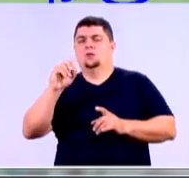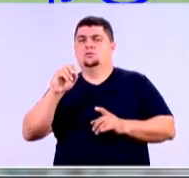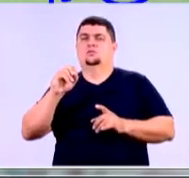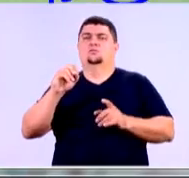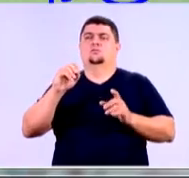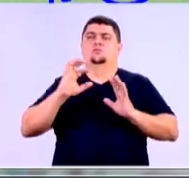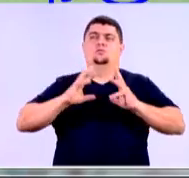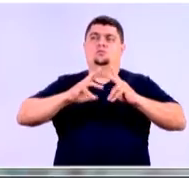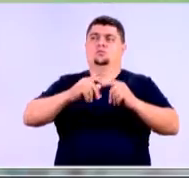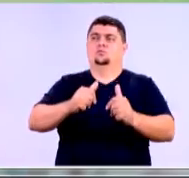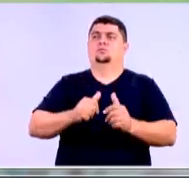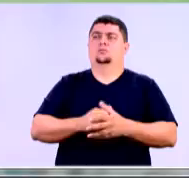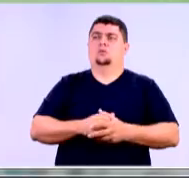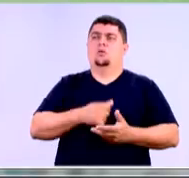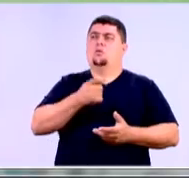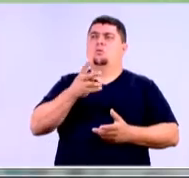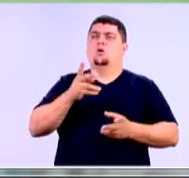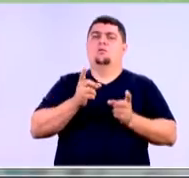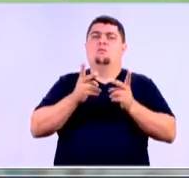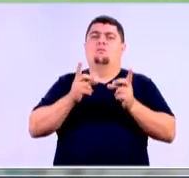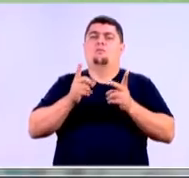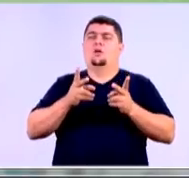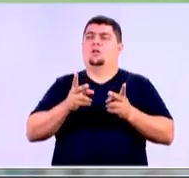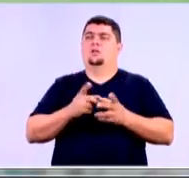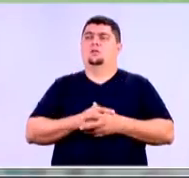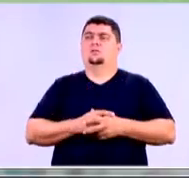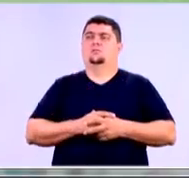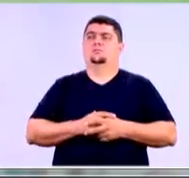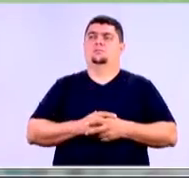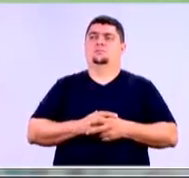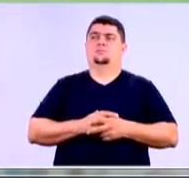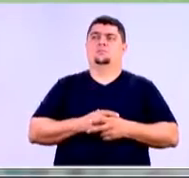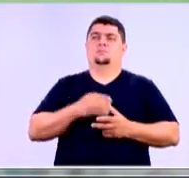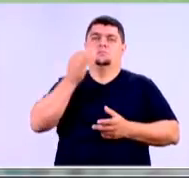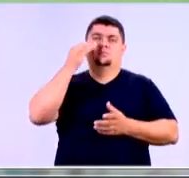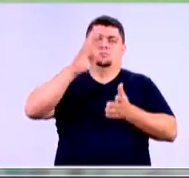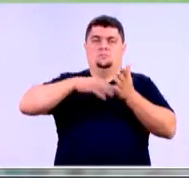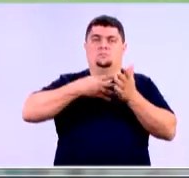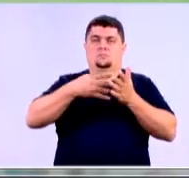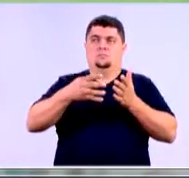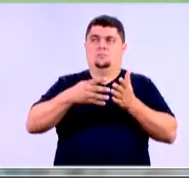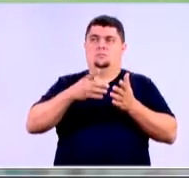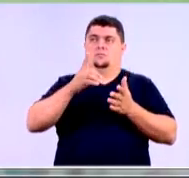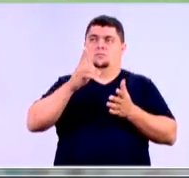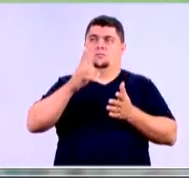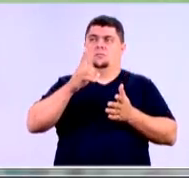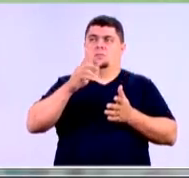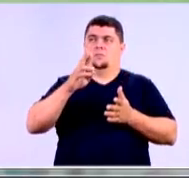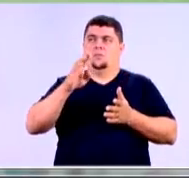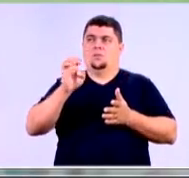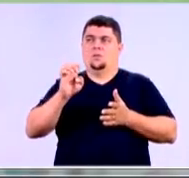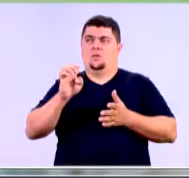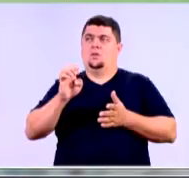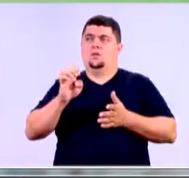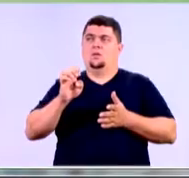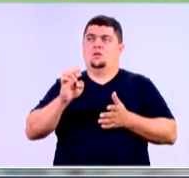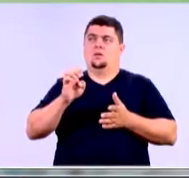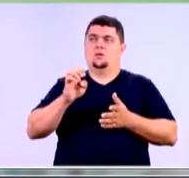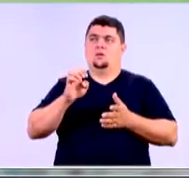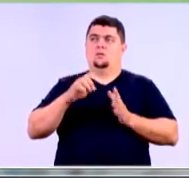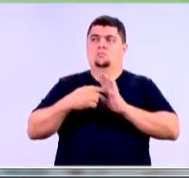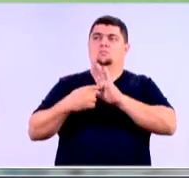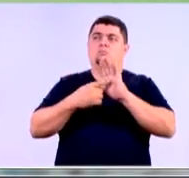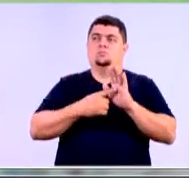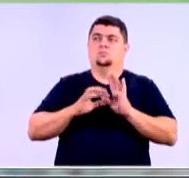é as nossas vendas líquidas? As vendas líquidas a gente verifica ali na DRE, que é a demonstração dos resultados da